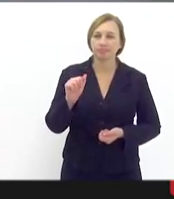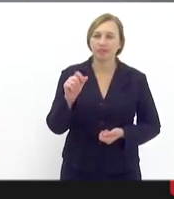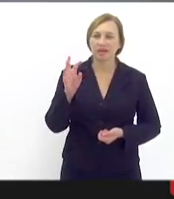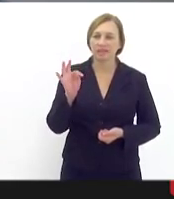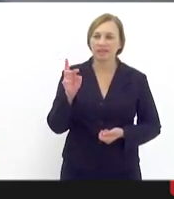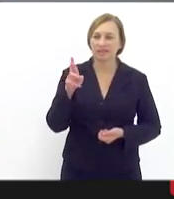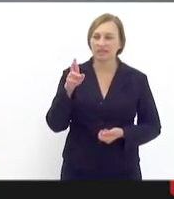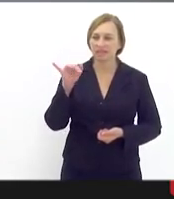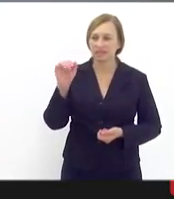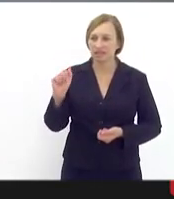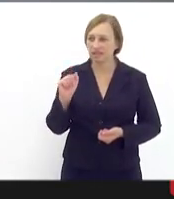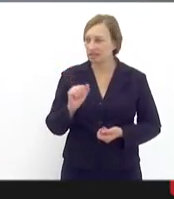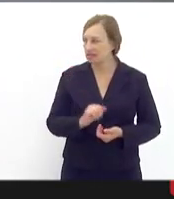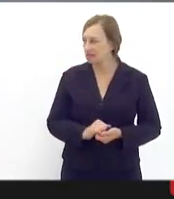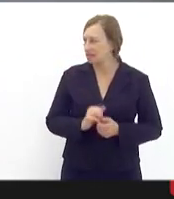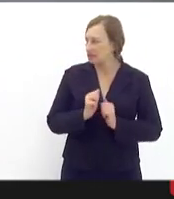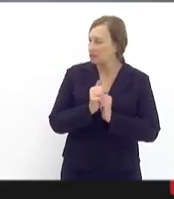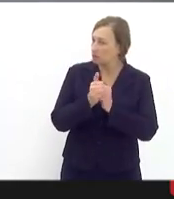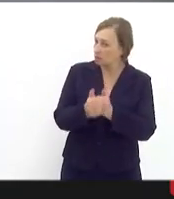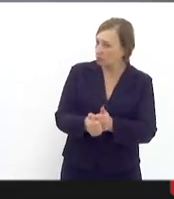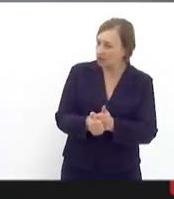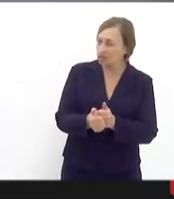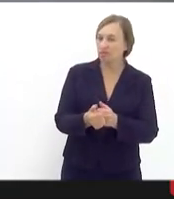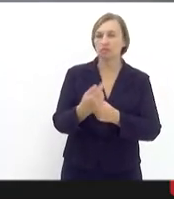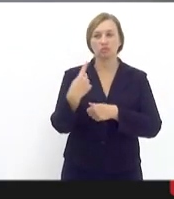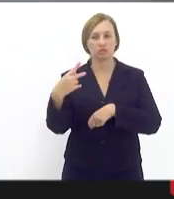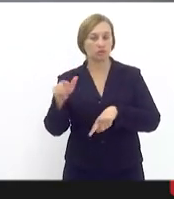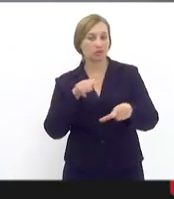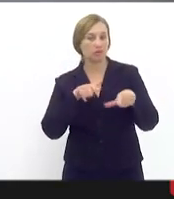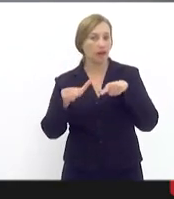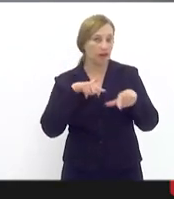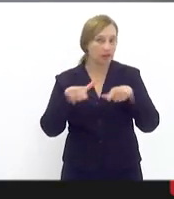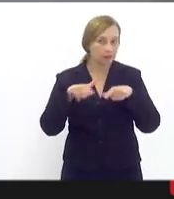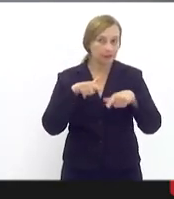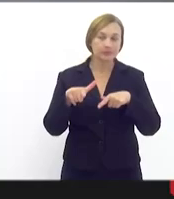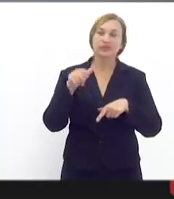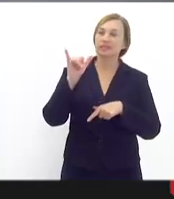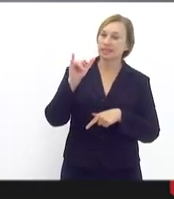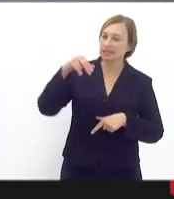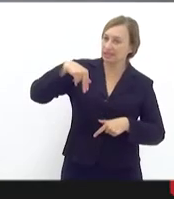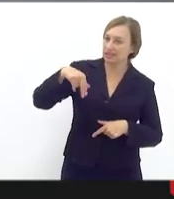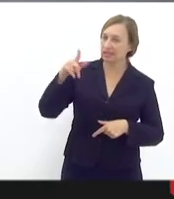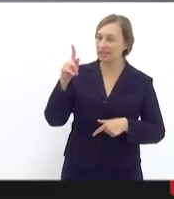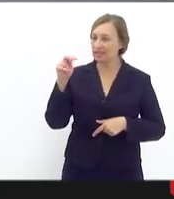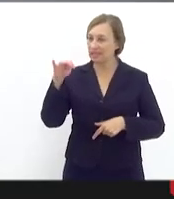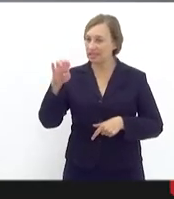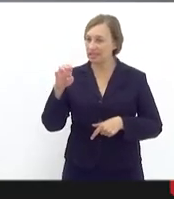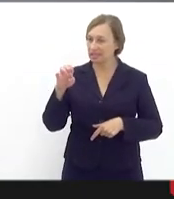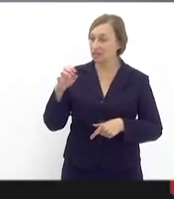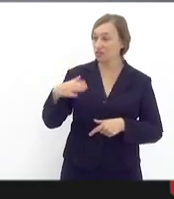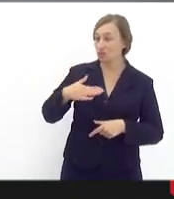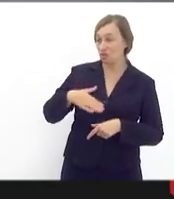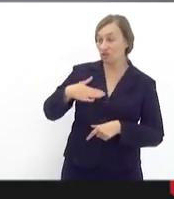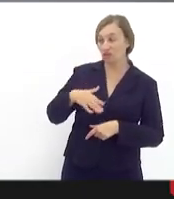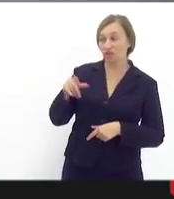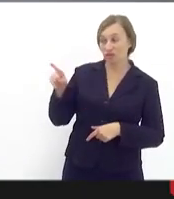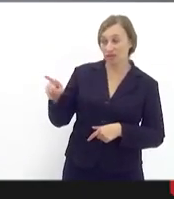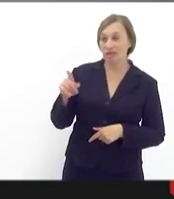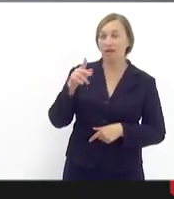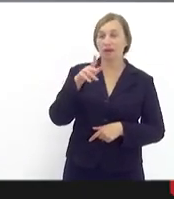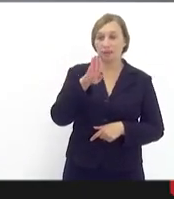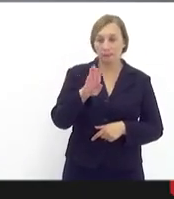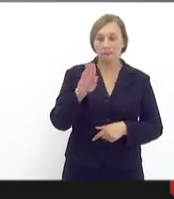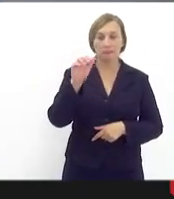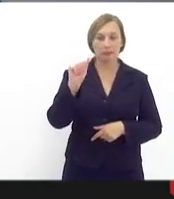Blanco. Né? Acompanhamos aqui o teu trabalho. A Ingrid é tua fã de carteirinha aqui. Gabeira